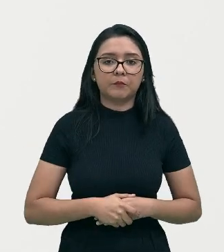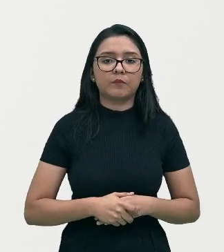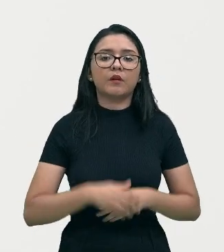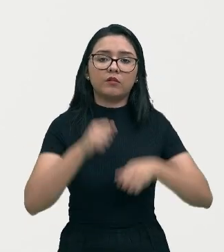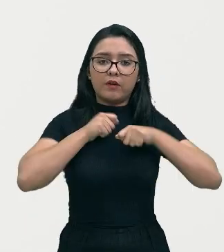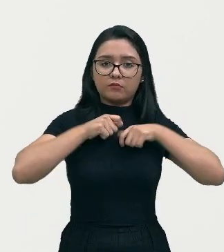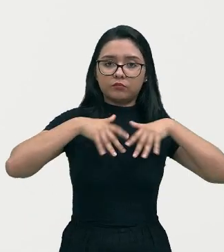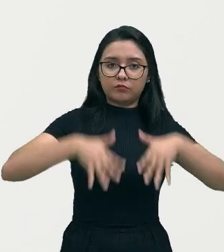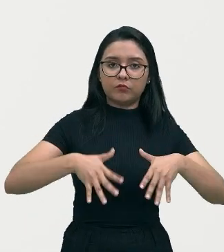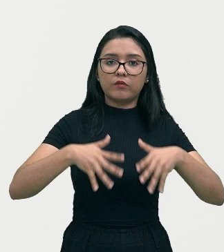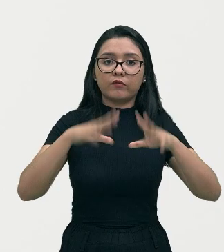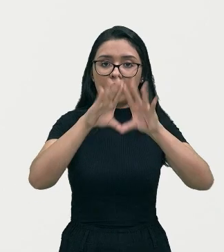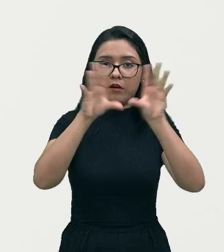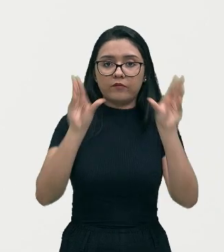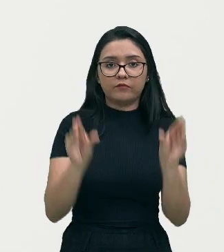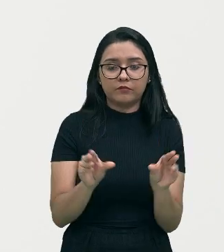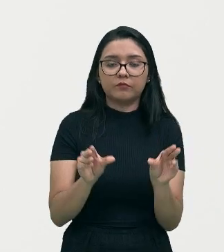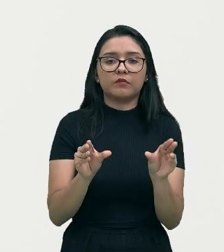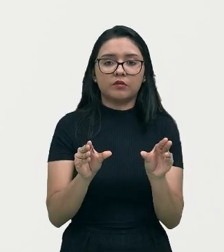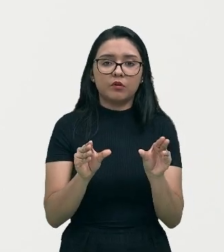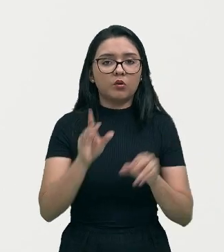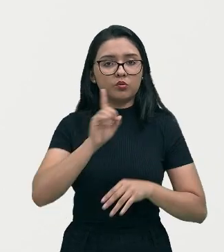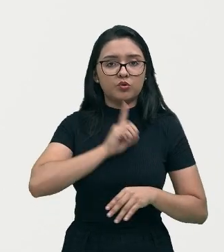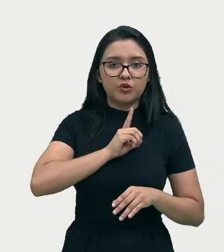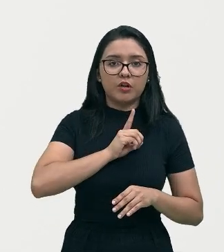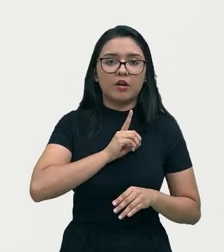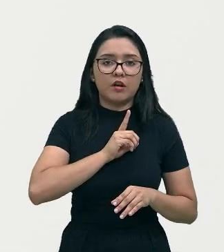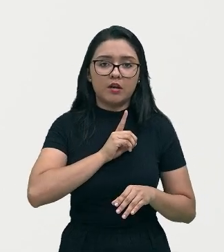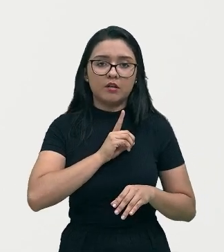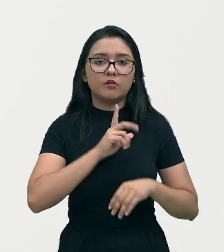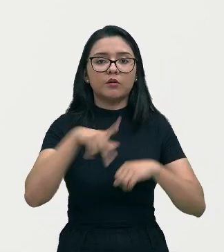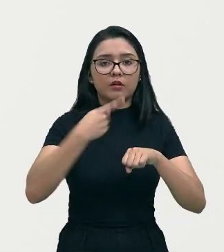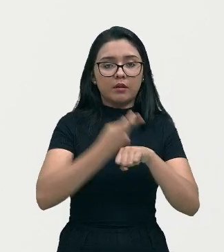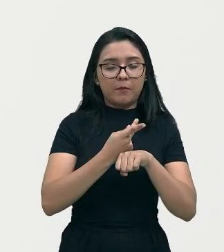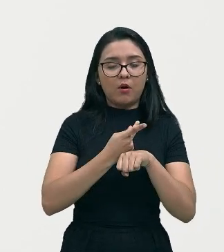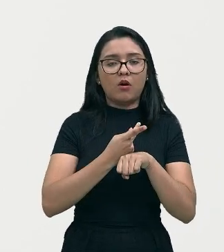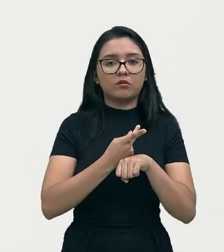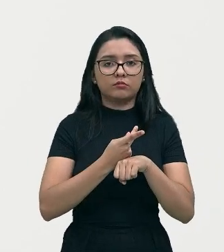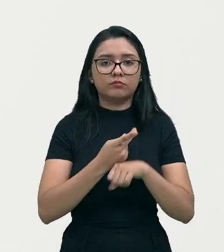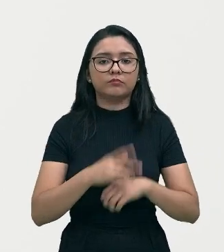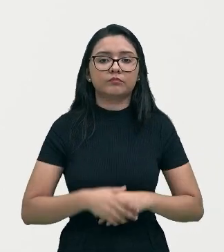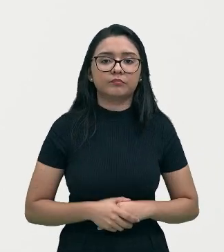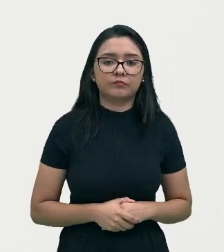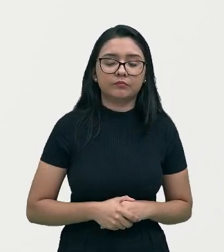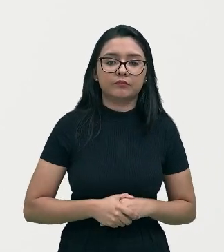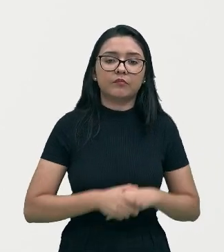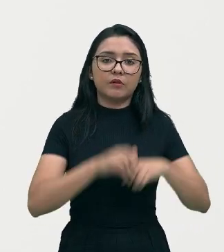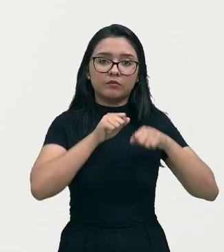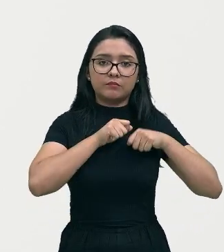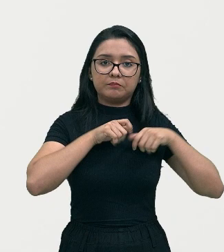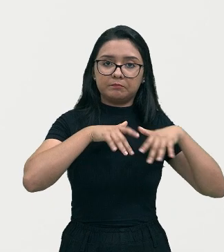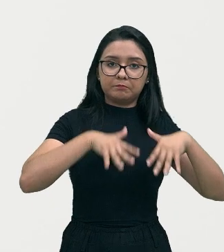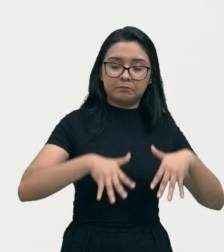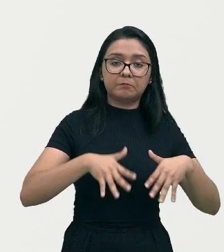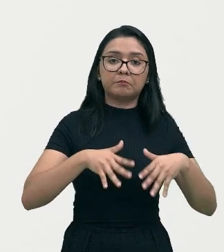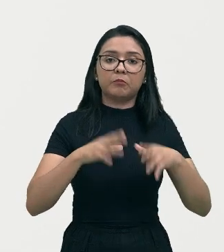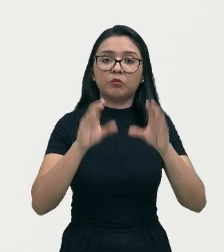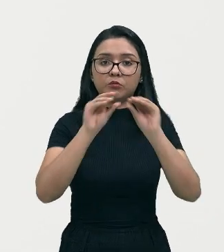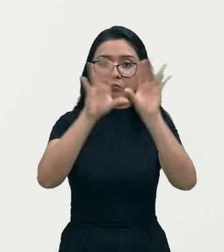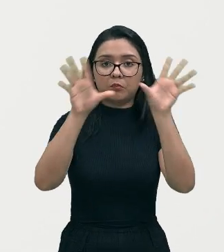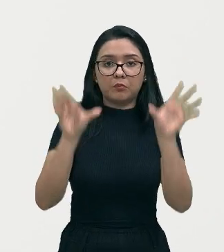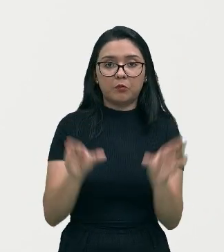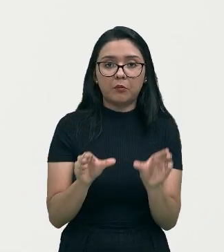para os pulmões, chega ali no átrio direito, passa pelo ventrículo direito e aí é bombeado para os pulmões,